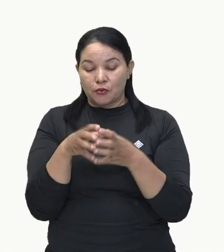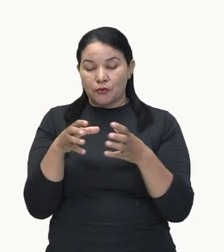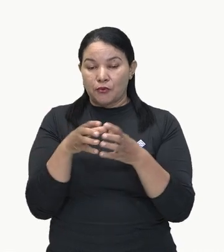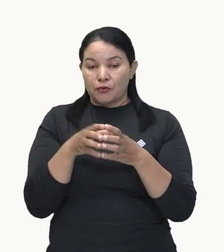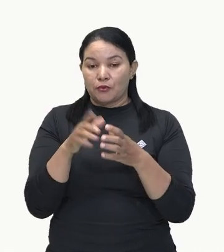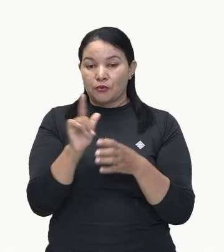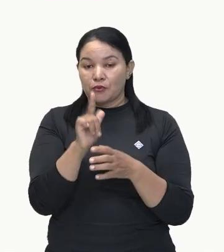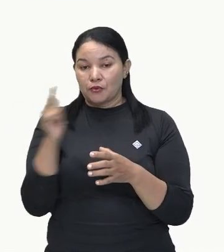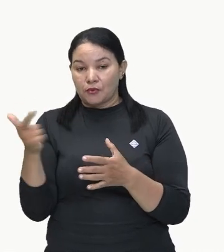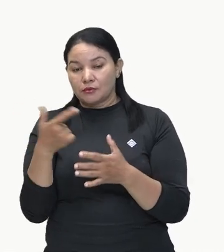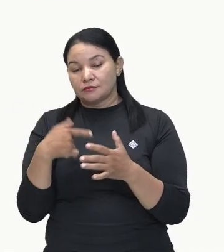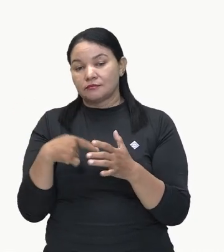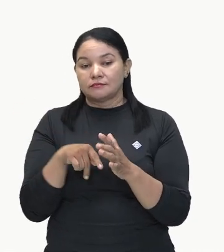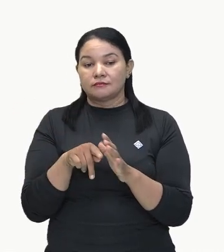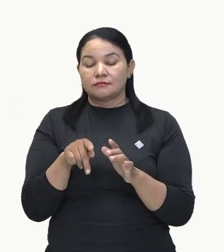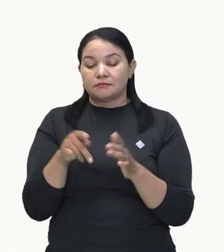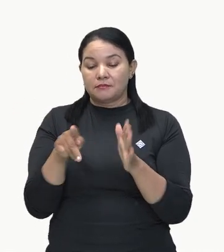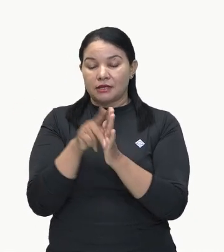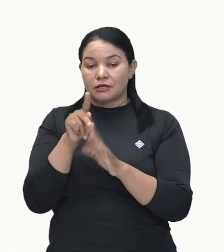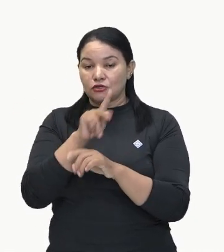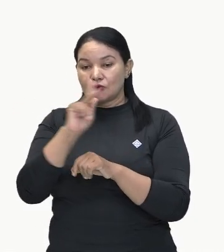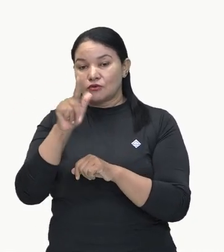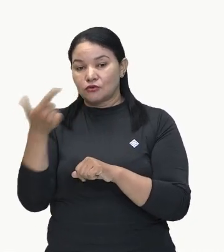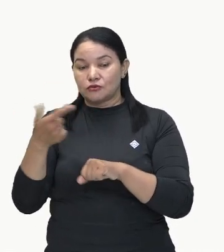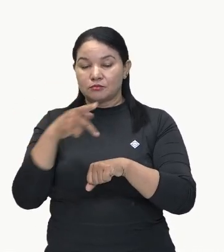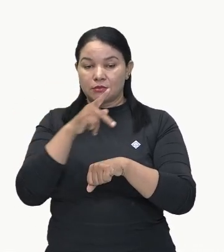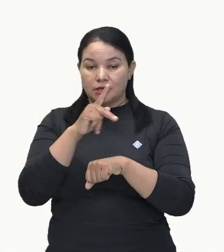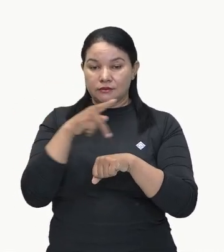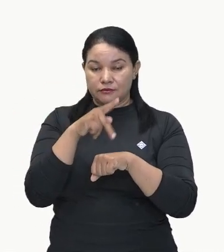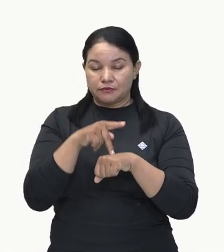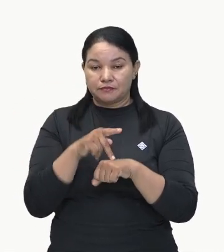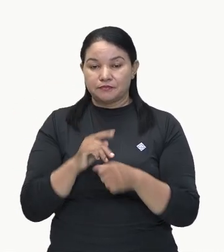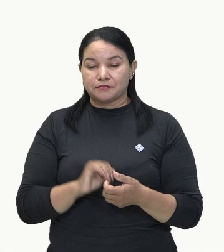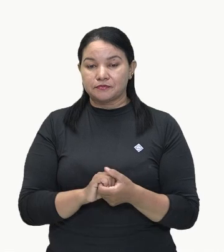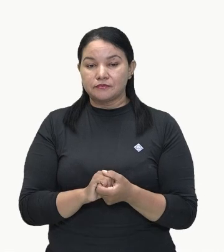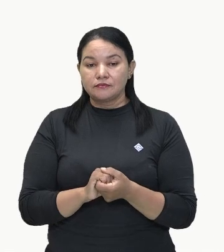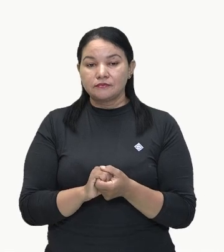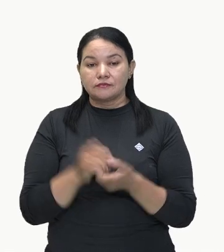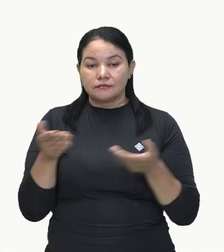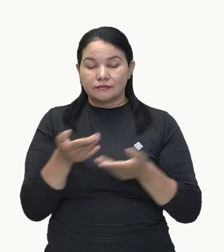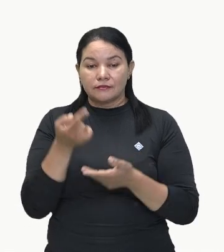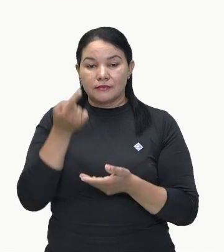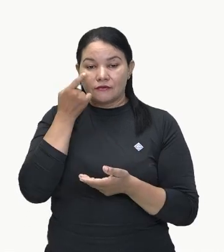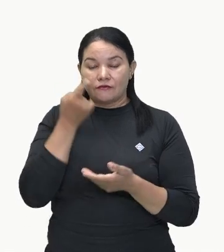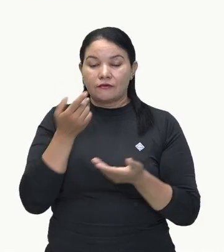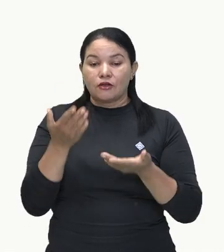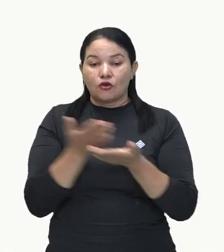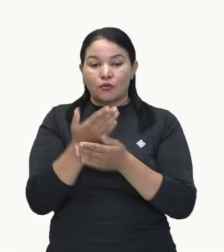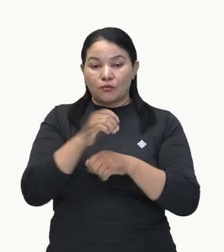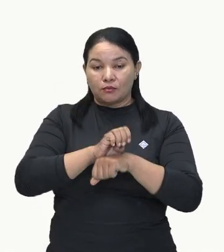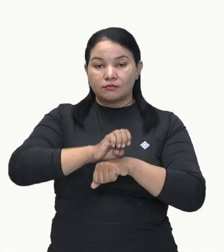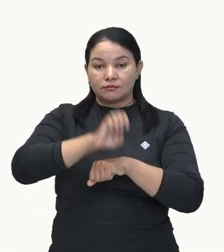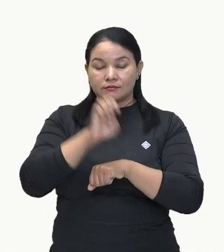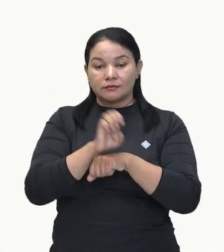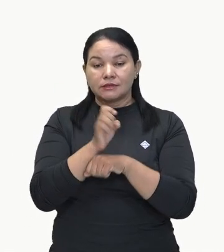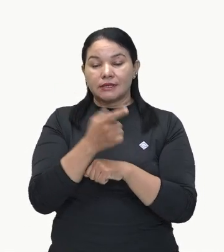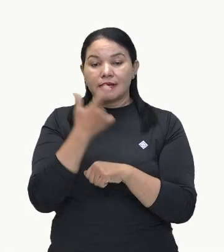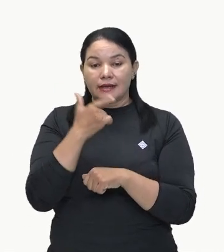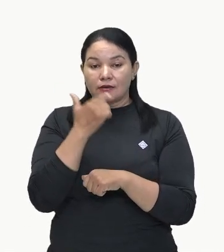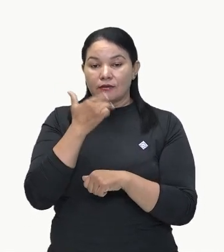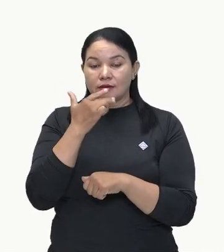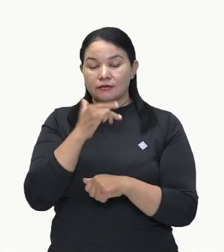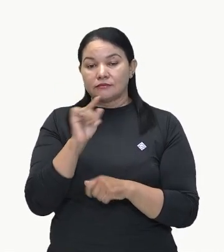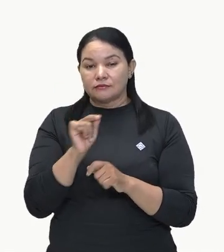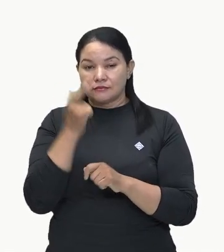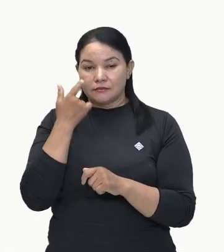do próprio Canadá. E a gente verifica aí um pouquinho sobre as províncias, as línguas neste